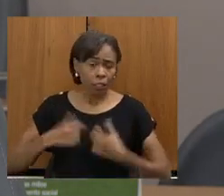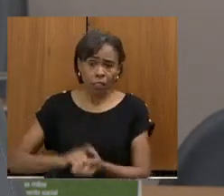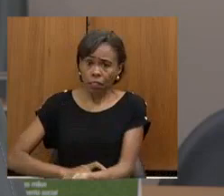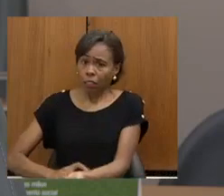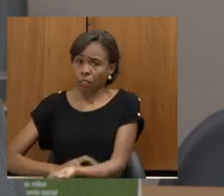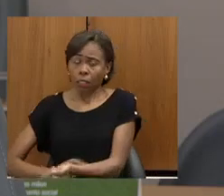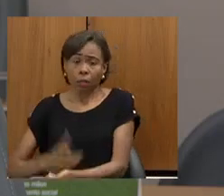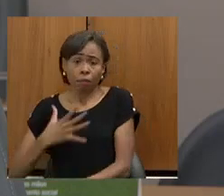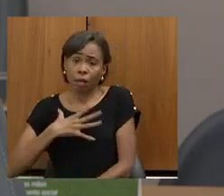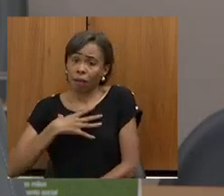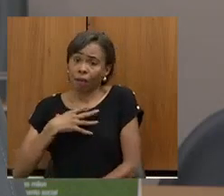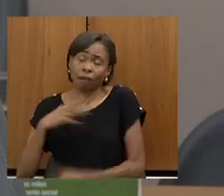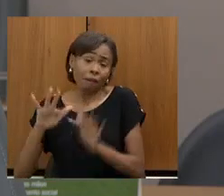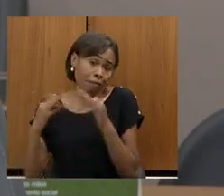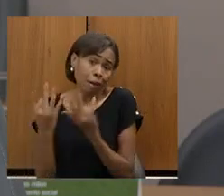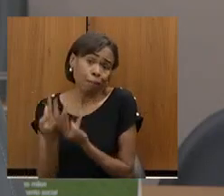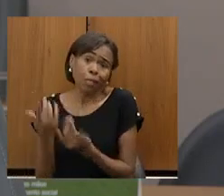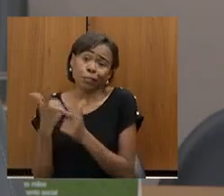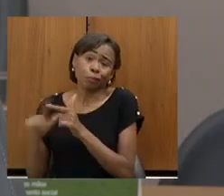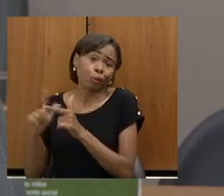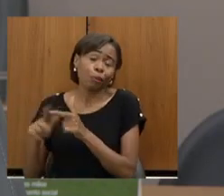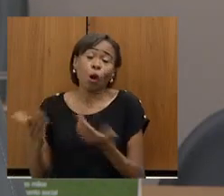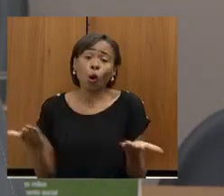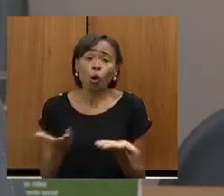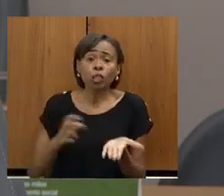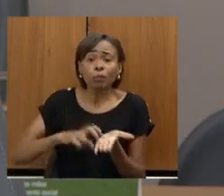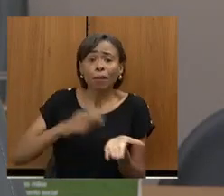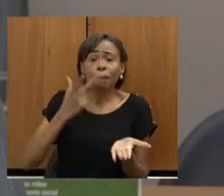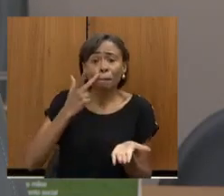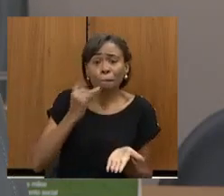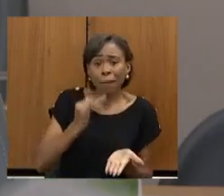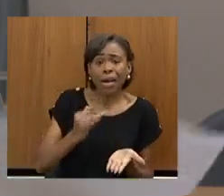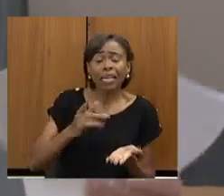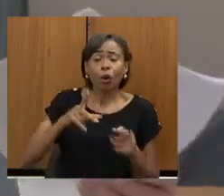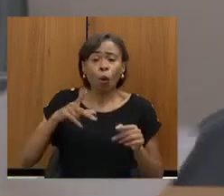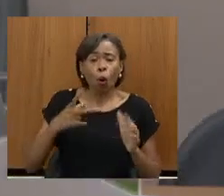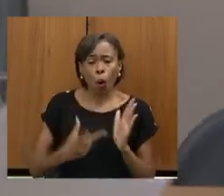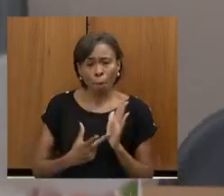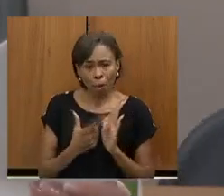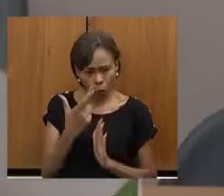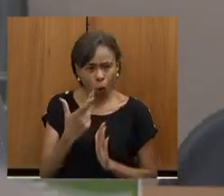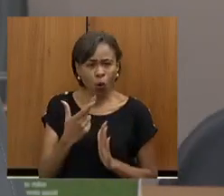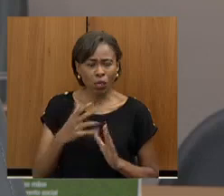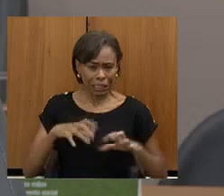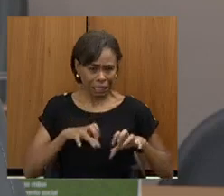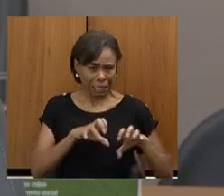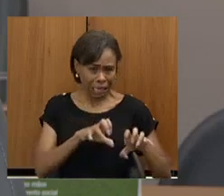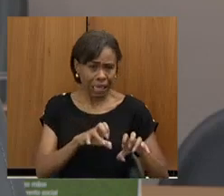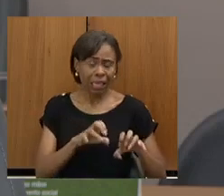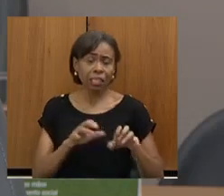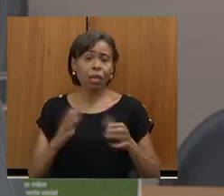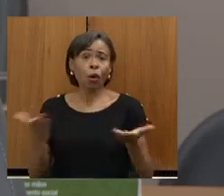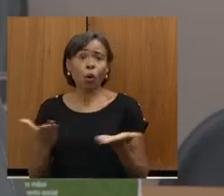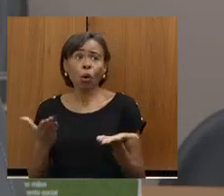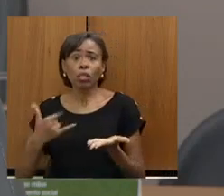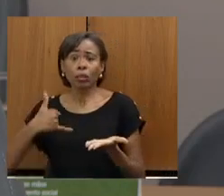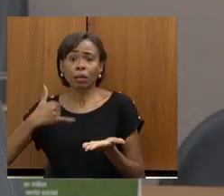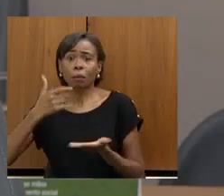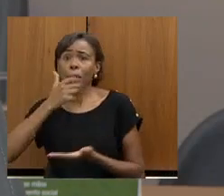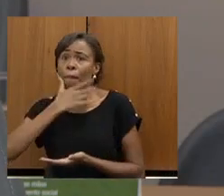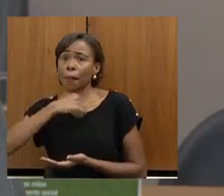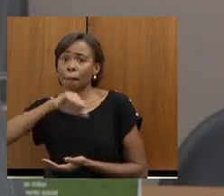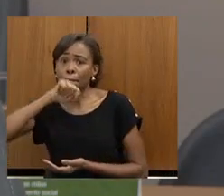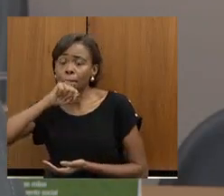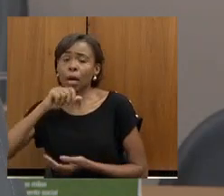o meu pai hoje de manhã operou de câncer na próstata, meu filho está no CTI, minha mãe fez 60, hoje meu pai retirou um